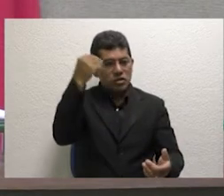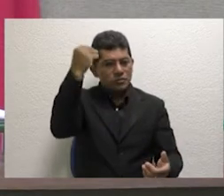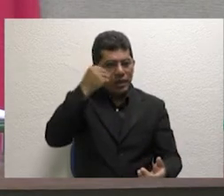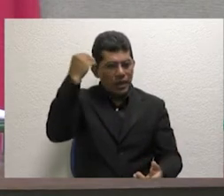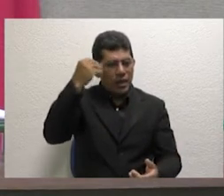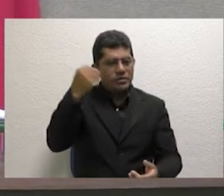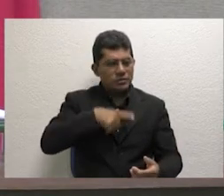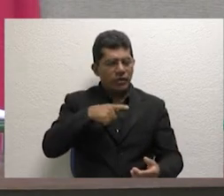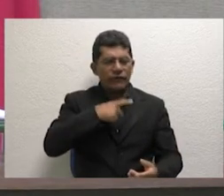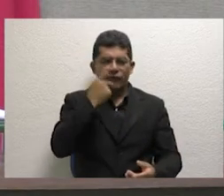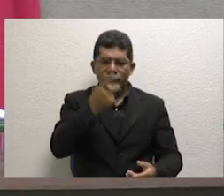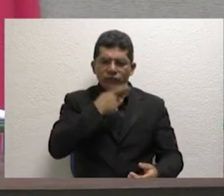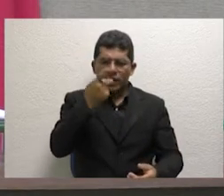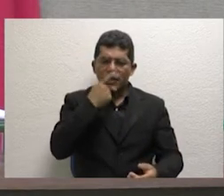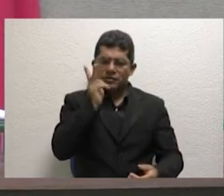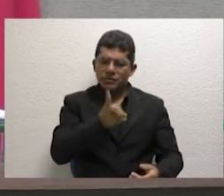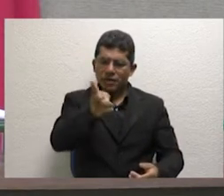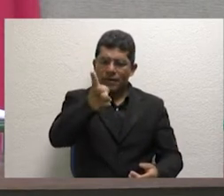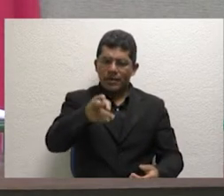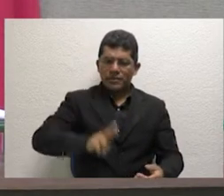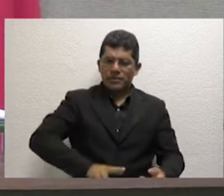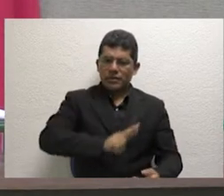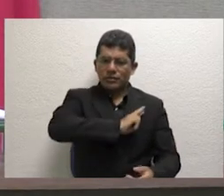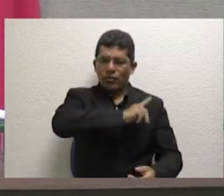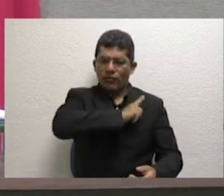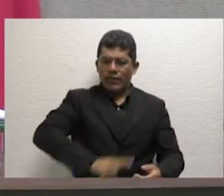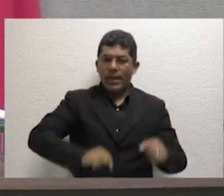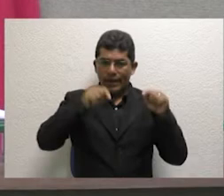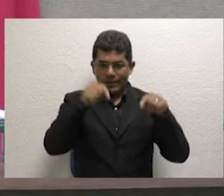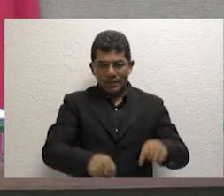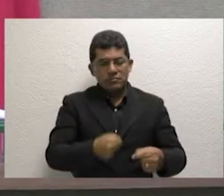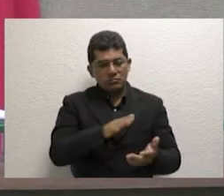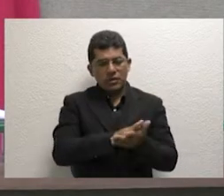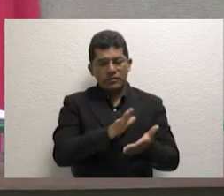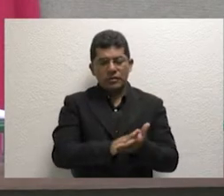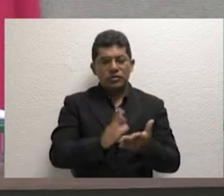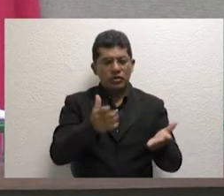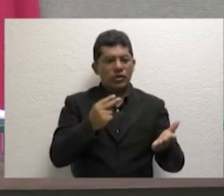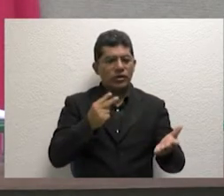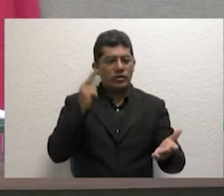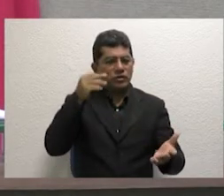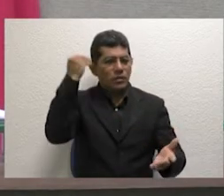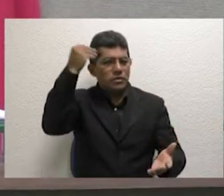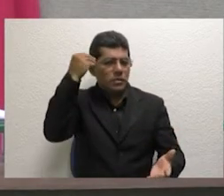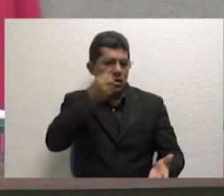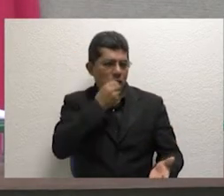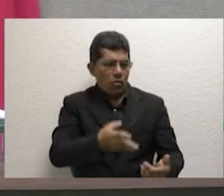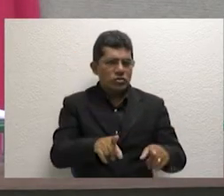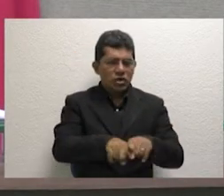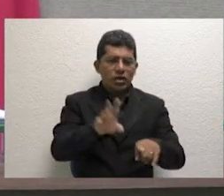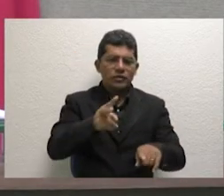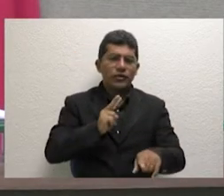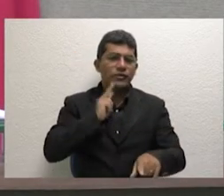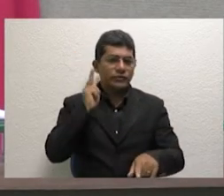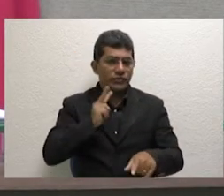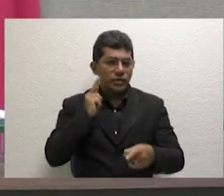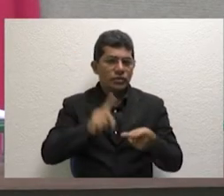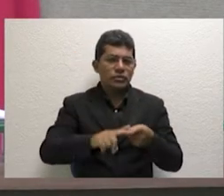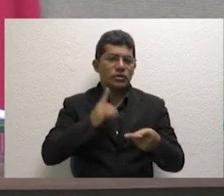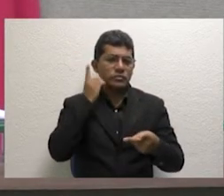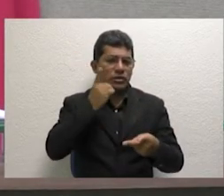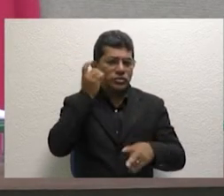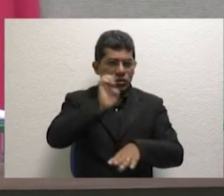que tem com o mandato de deputado federal vereador deputado estadual enfim um homem que tem na tribuna um